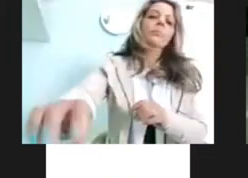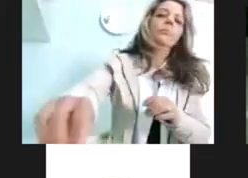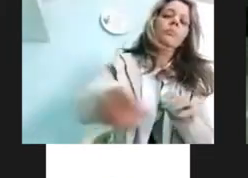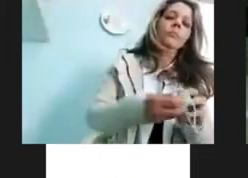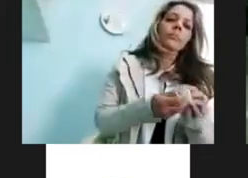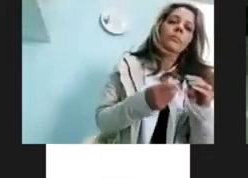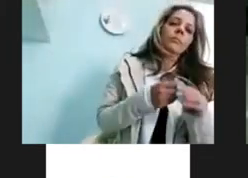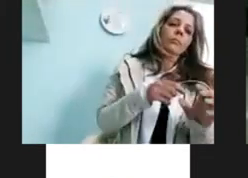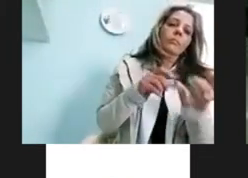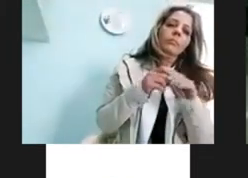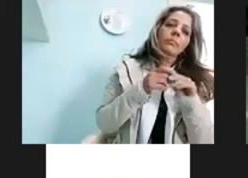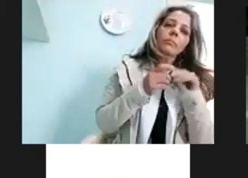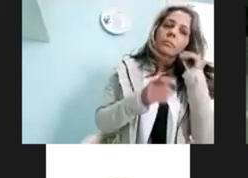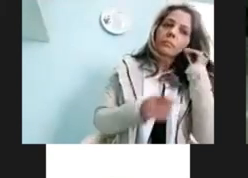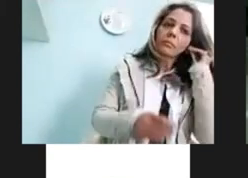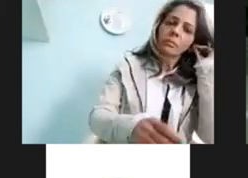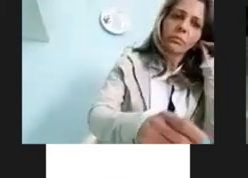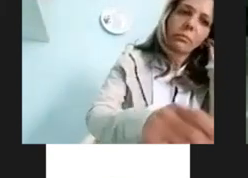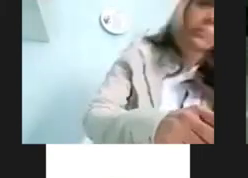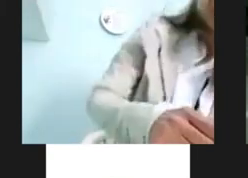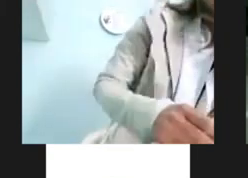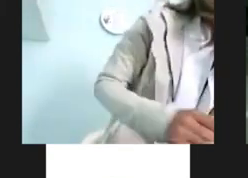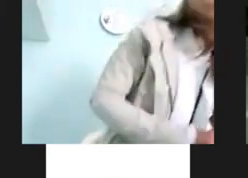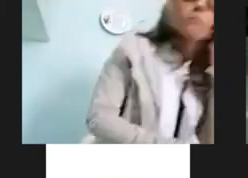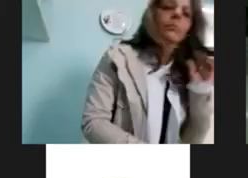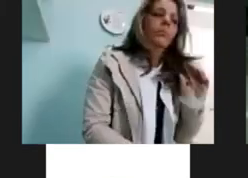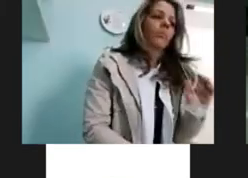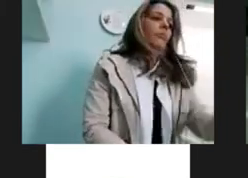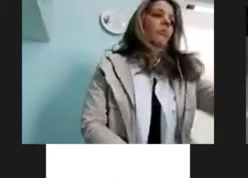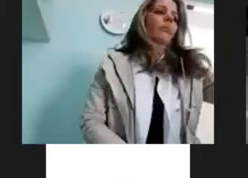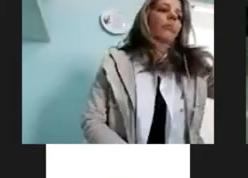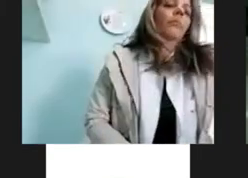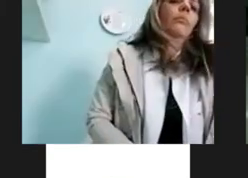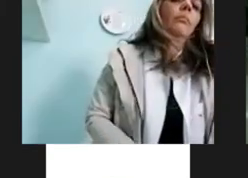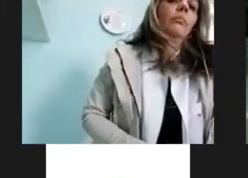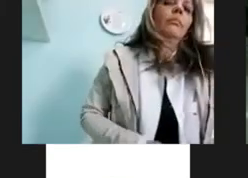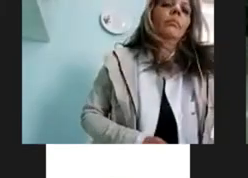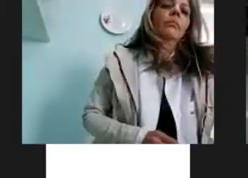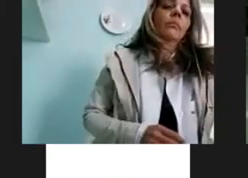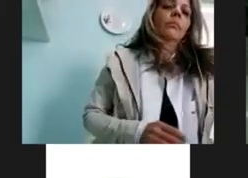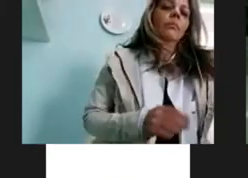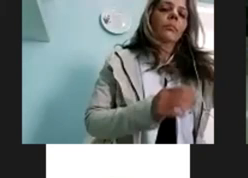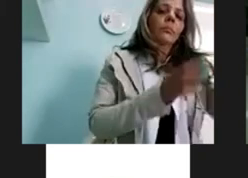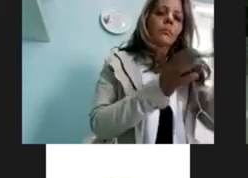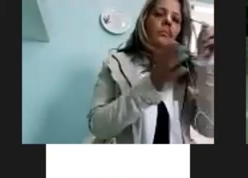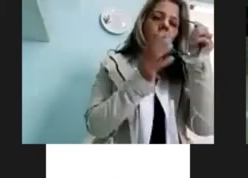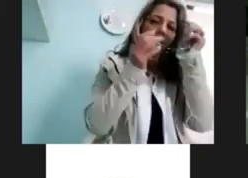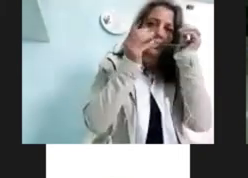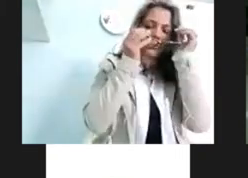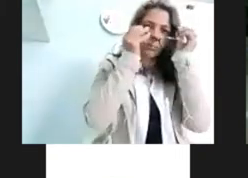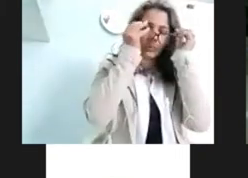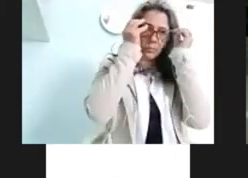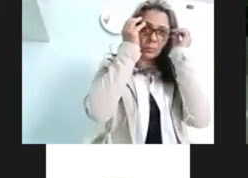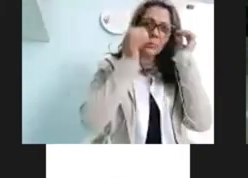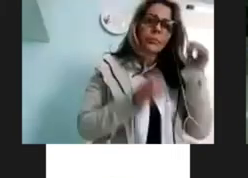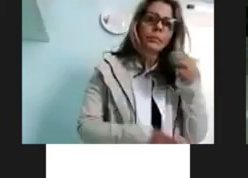vontade que eu estou agora de trabalhar com a reflexologia. Então, eu comprei o seu curso, mas eu comprei essa